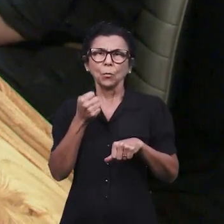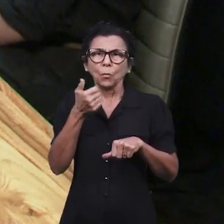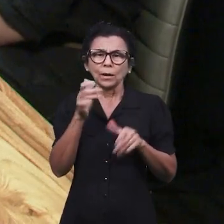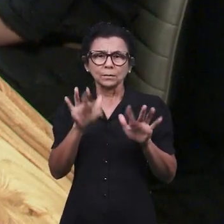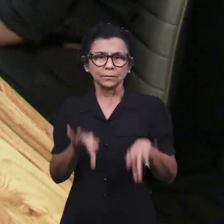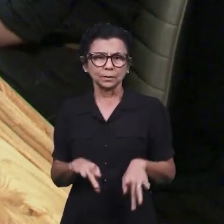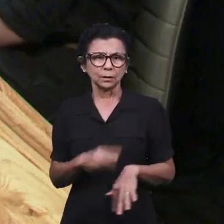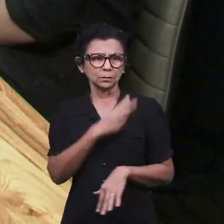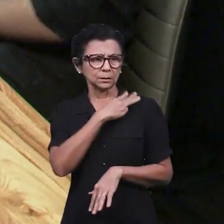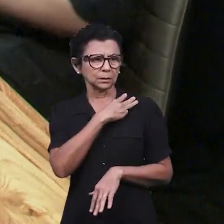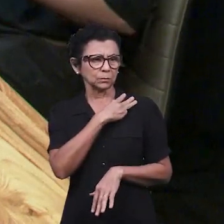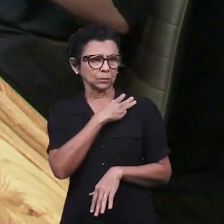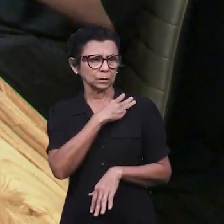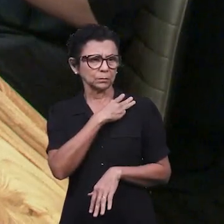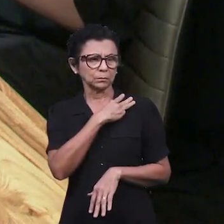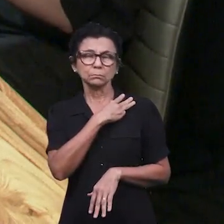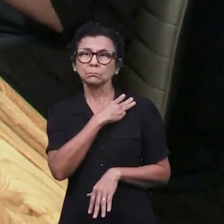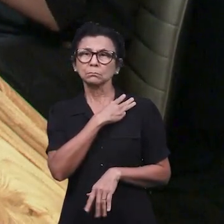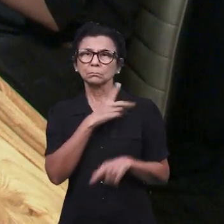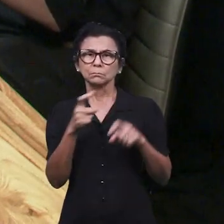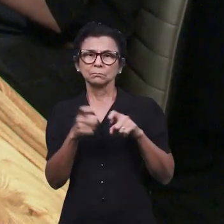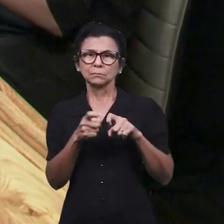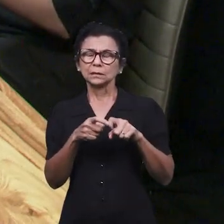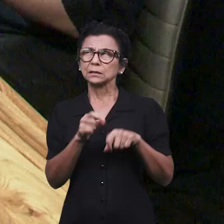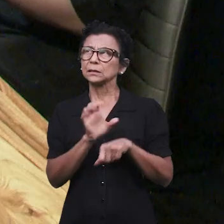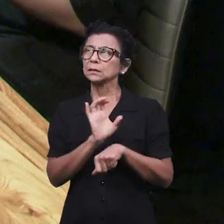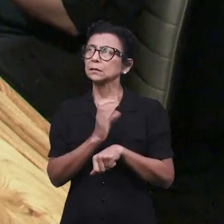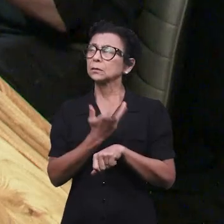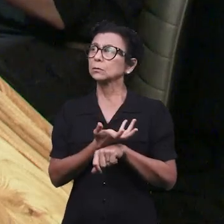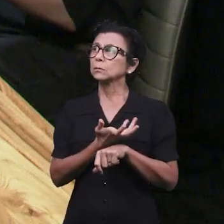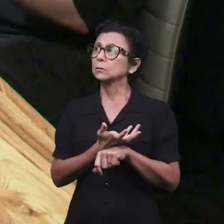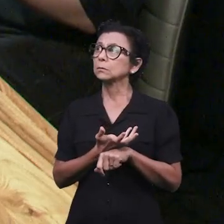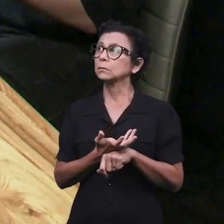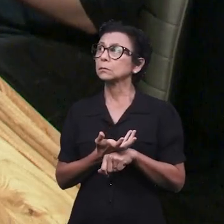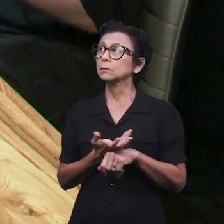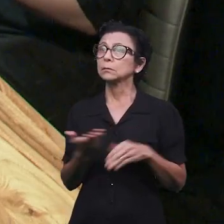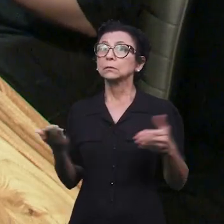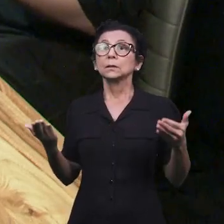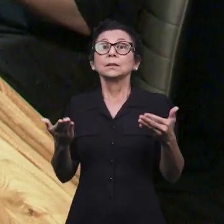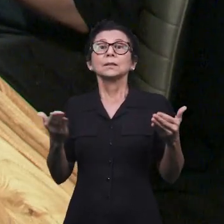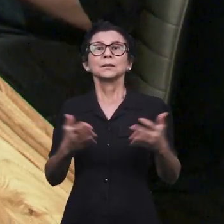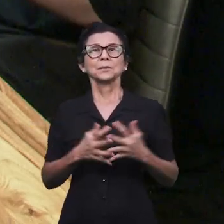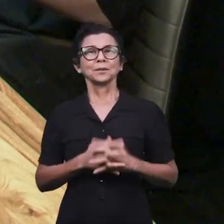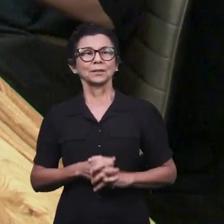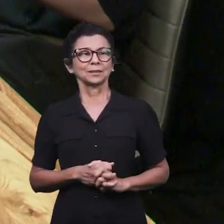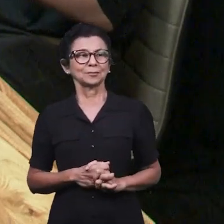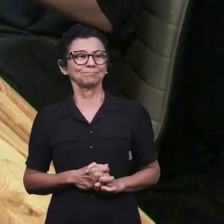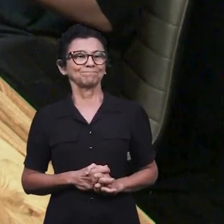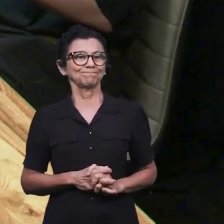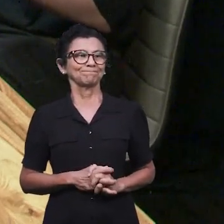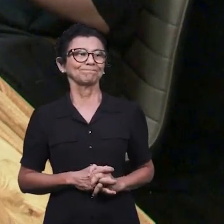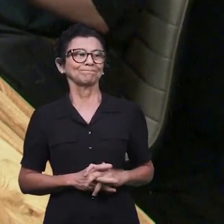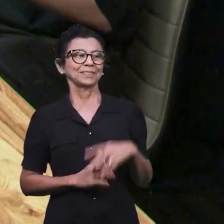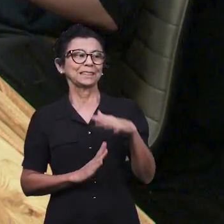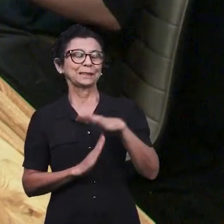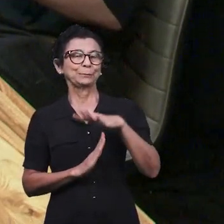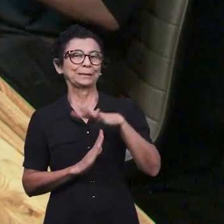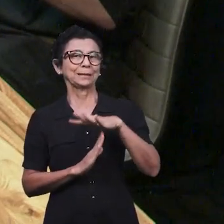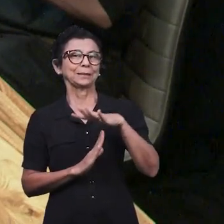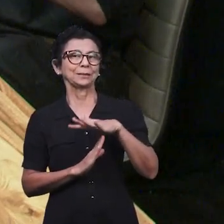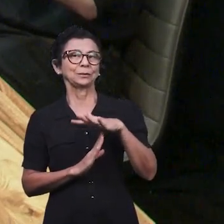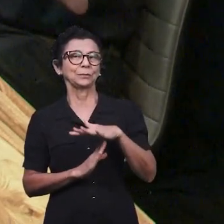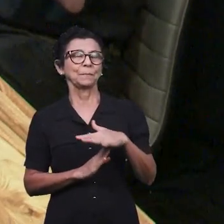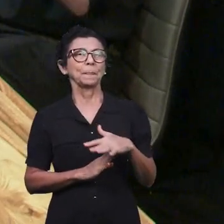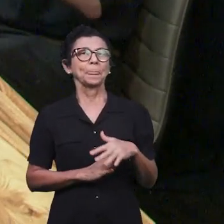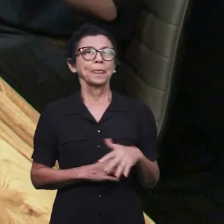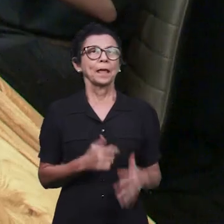aquilo e tinha diversas barreiras, né? Como é que eu vou prosseguir agora? Tinha diversas limitações. Apesar, assim, eu